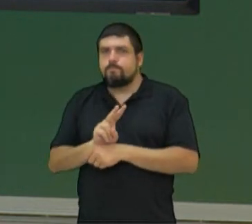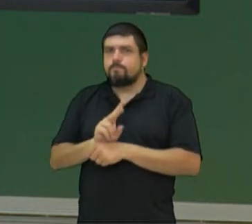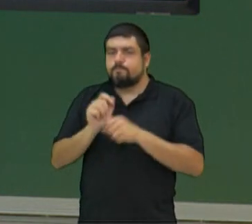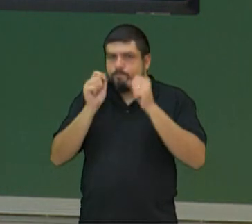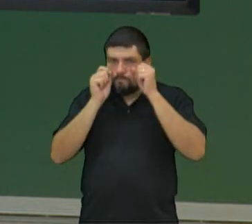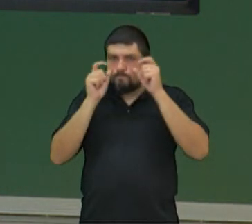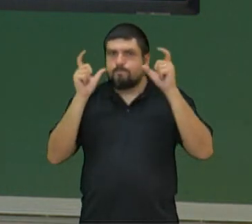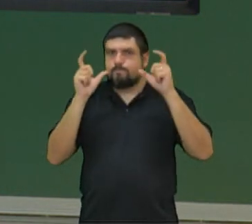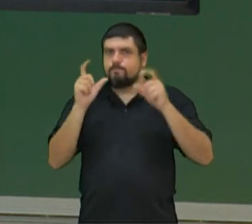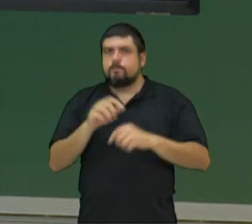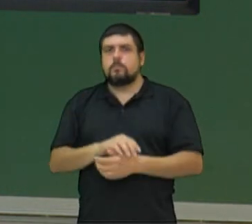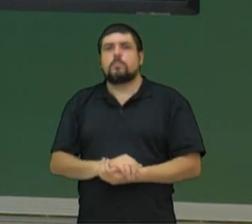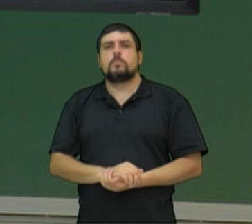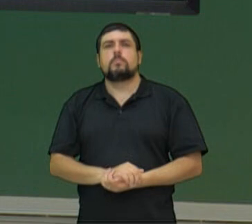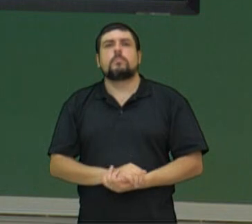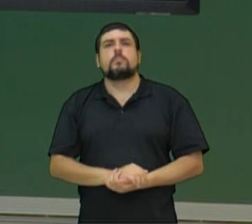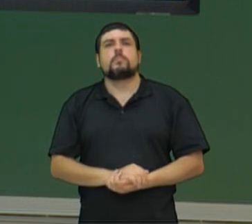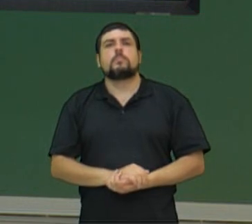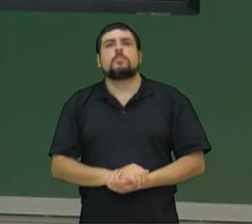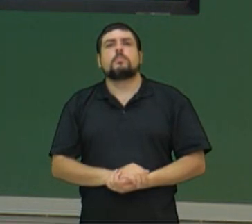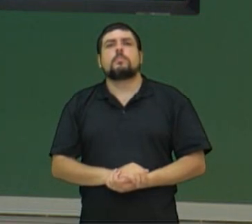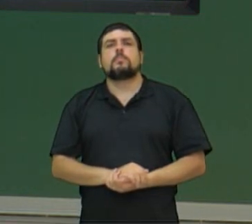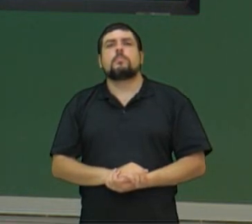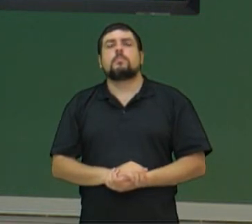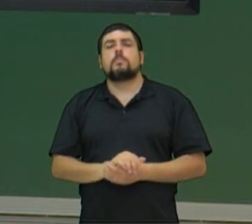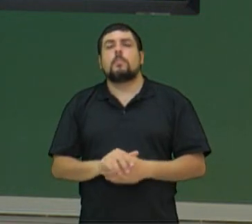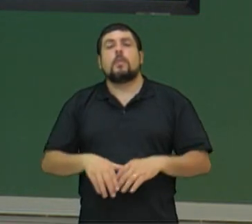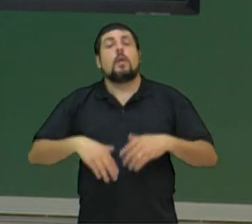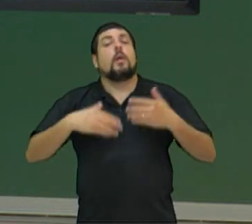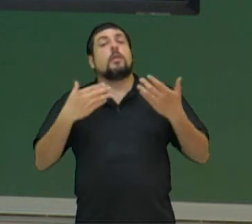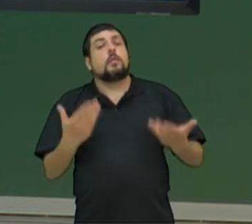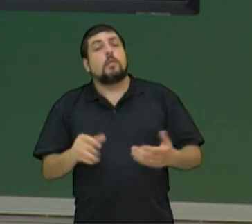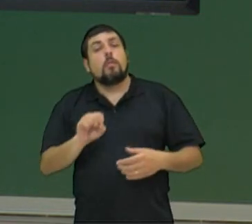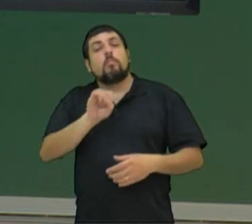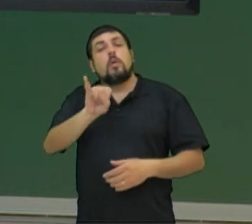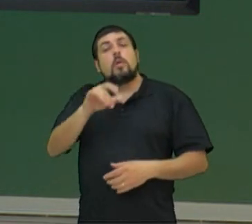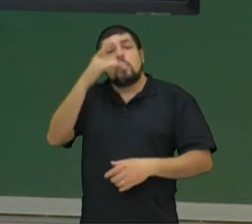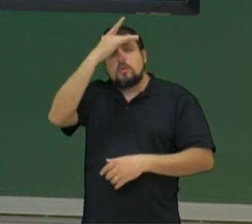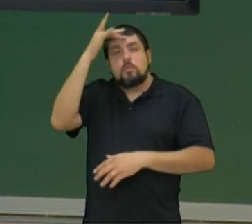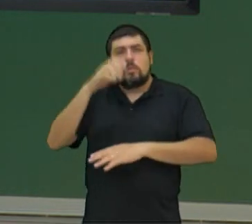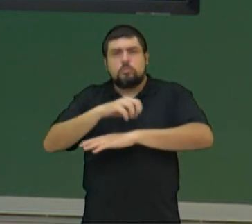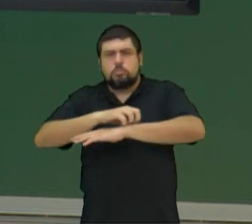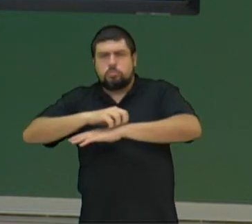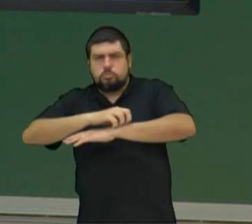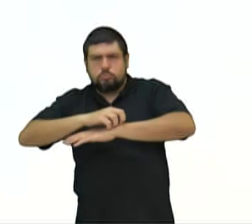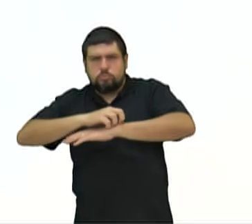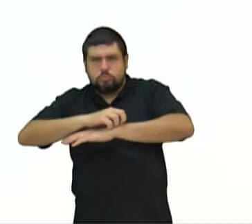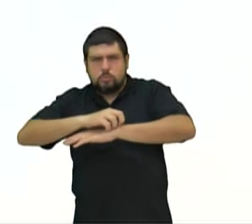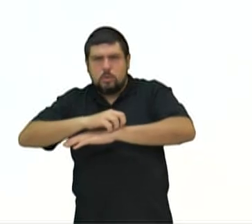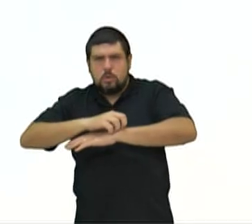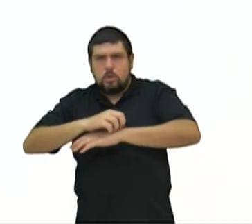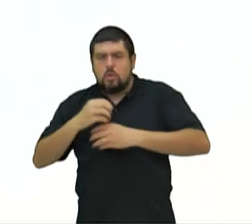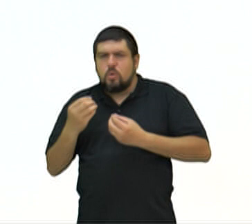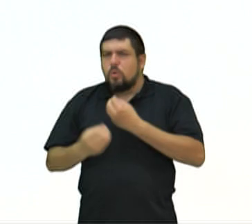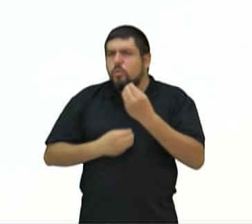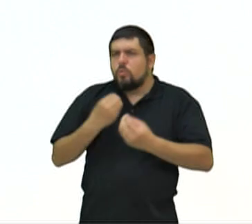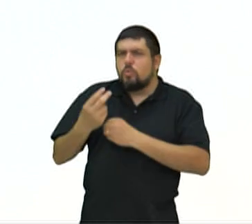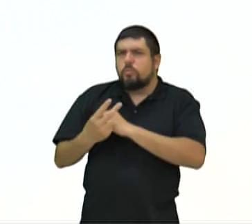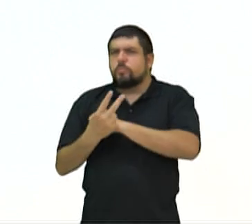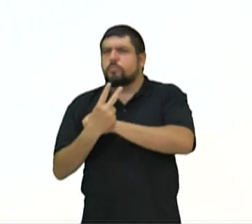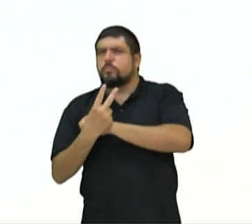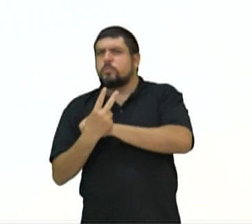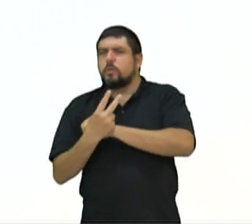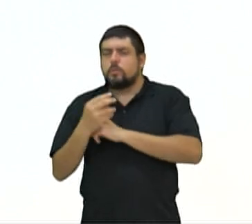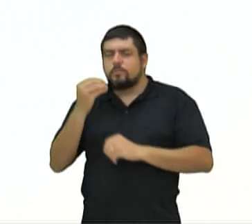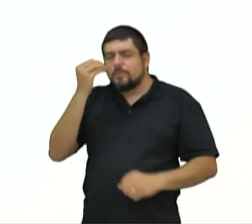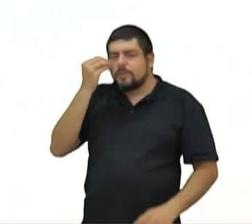tá? E aí, o que você acha que a pessoa deve fazer se ela é alérgica? Que tipo de cuidado ela tem que ter? Vamos tentar responder